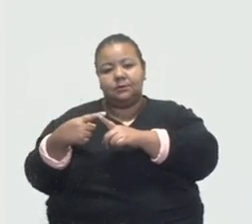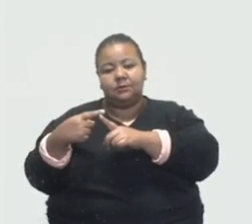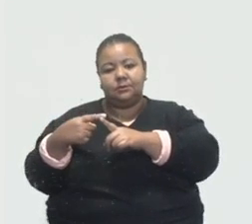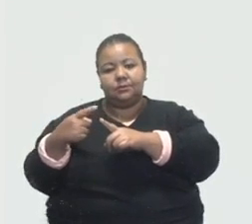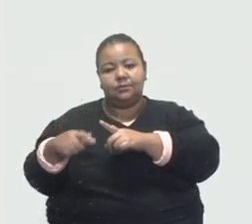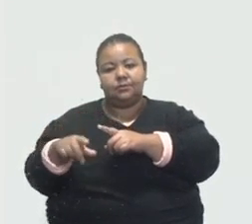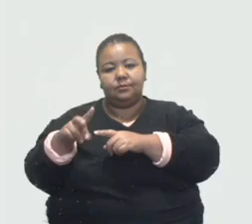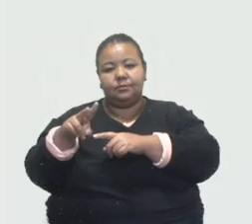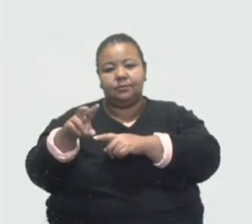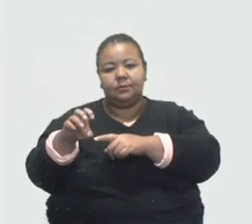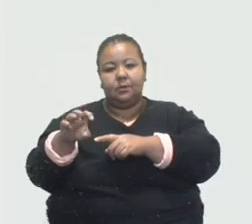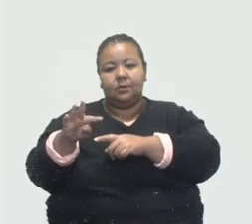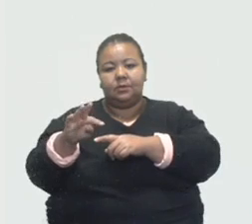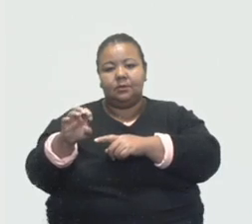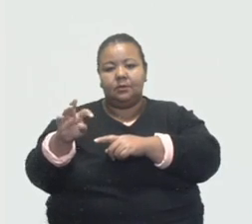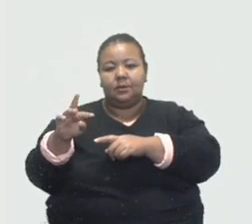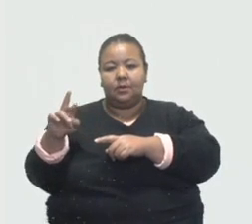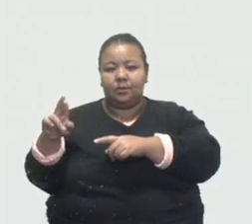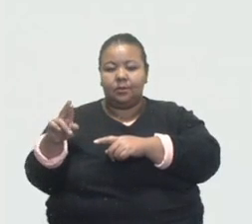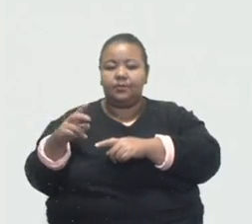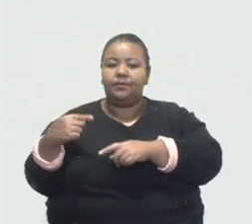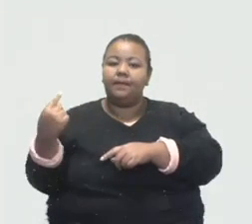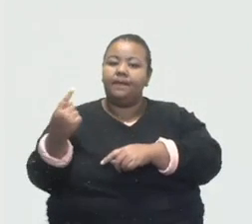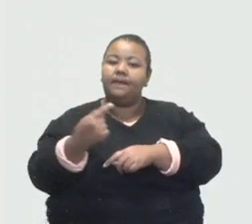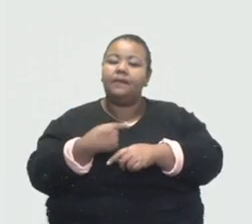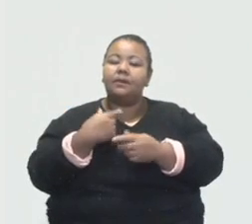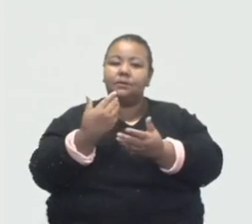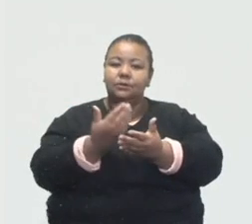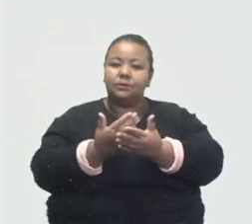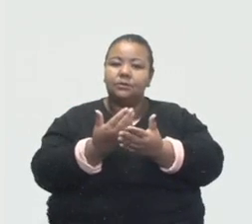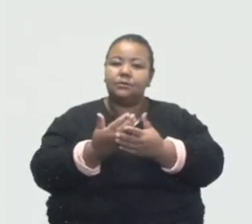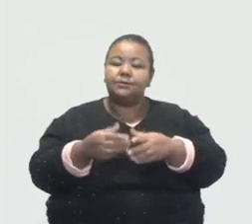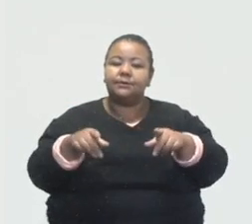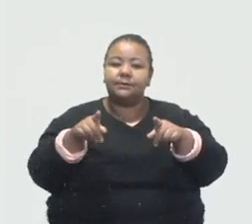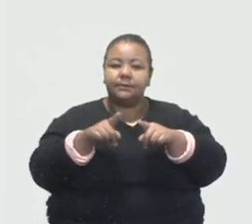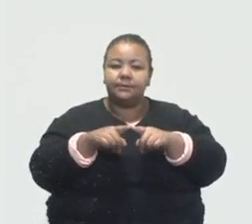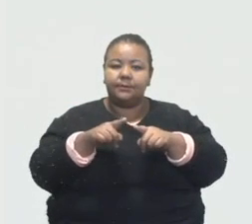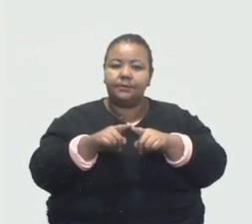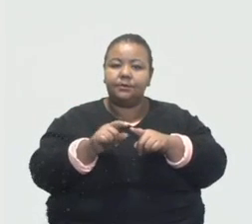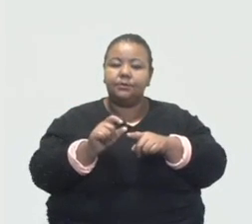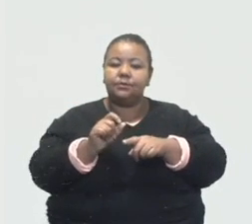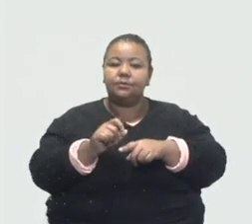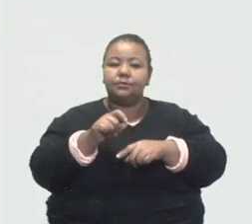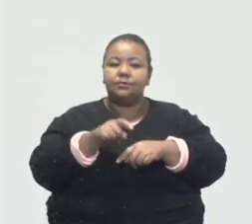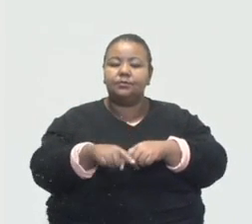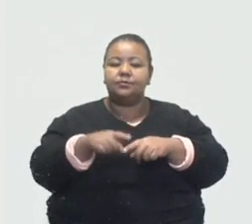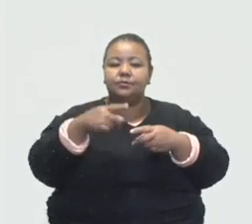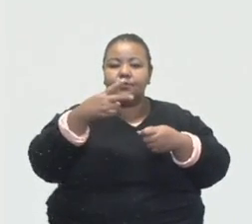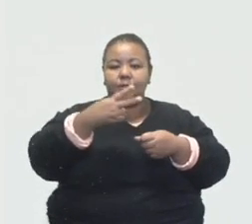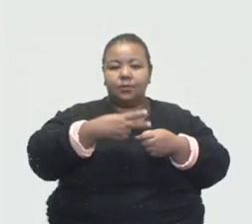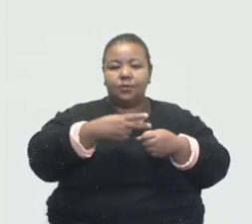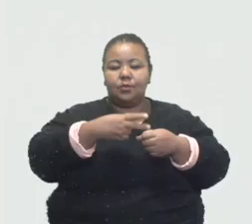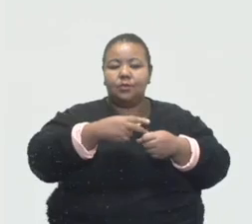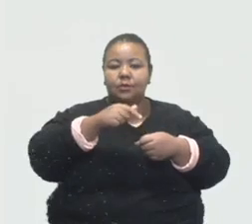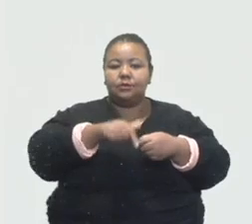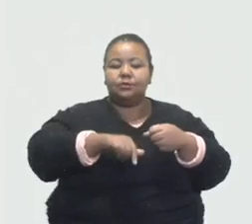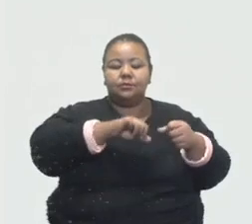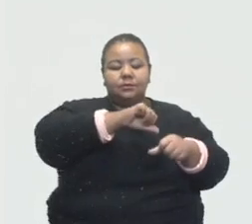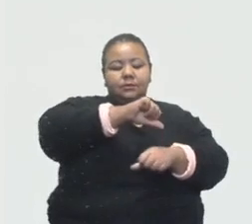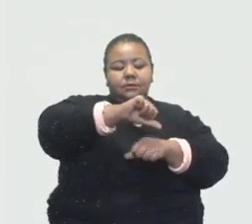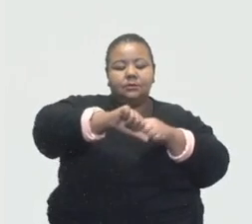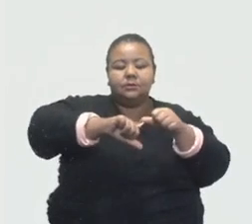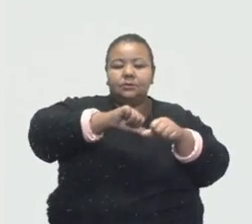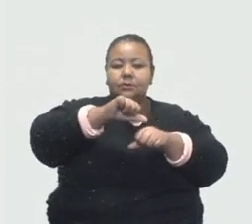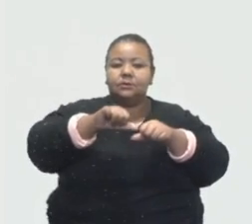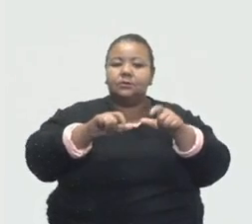por vetor. Nós estudamos também que o núcleo de uma transformação